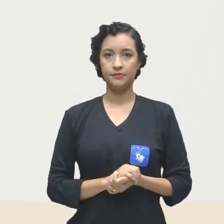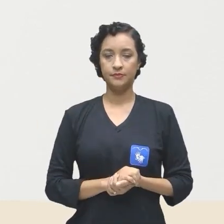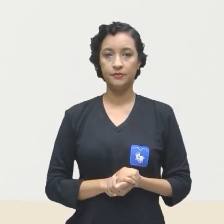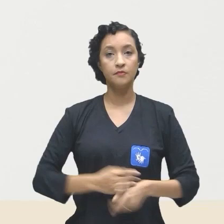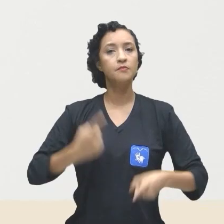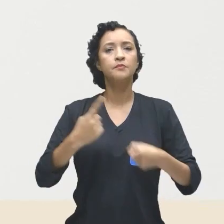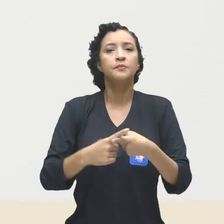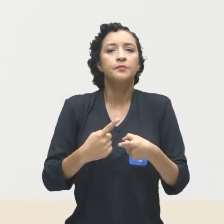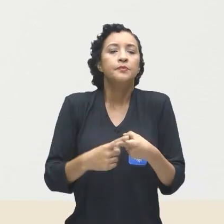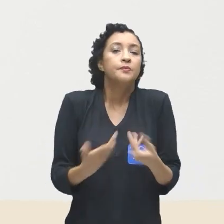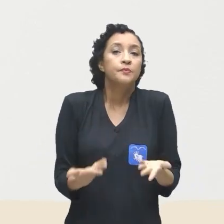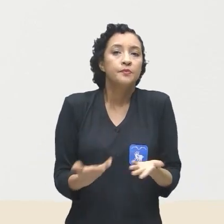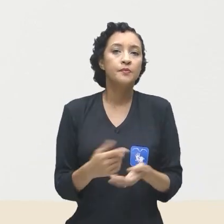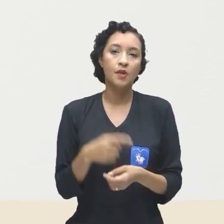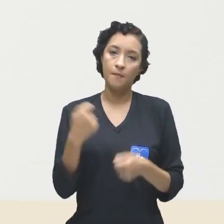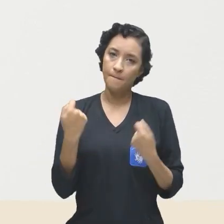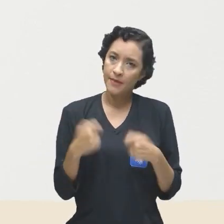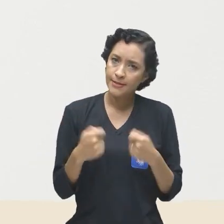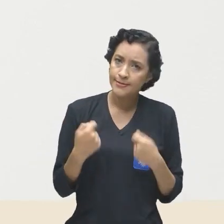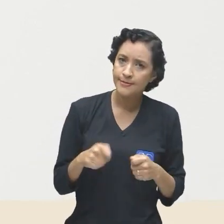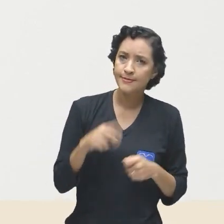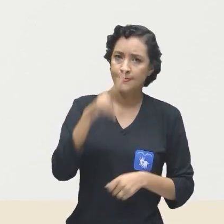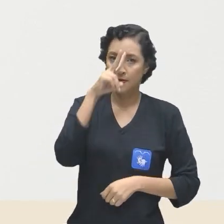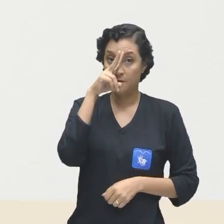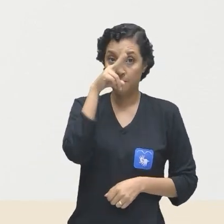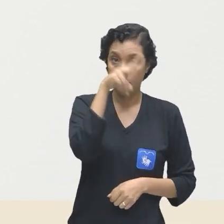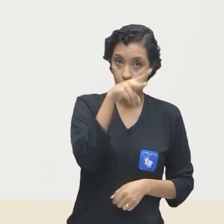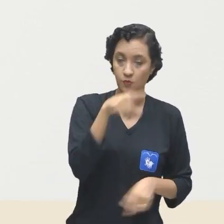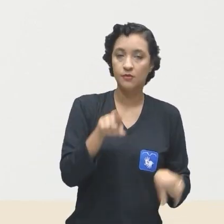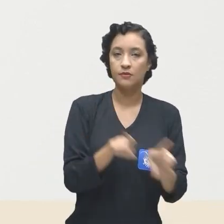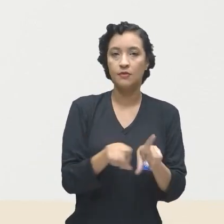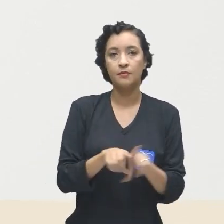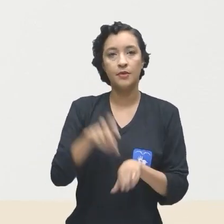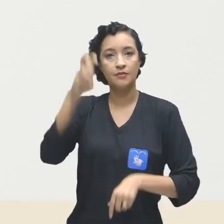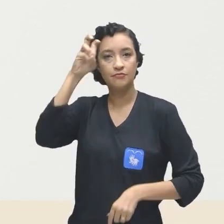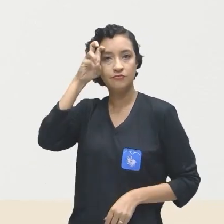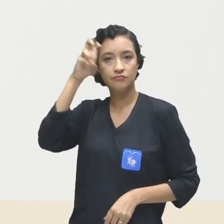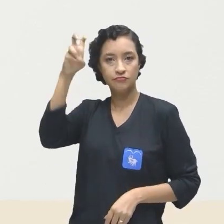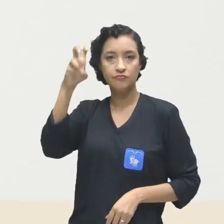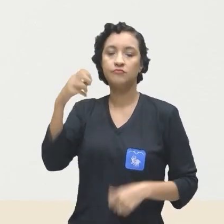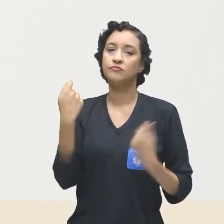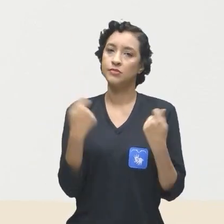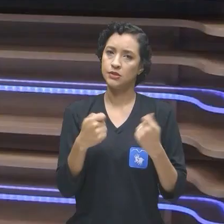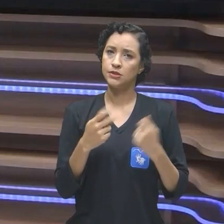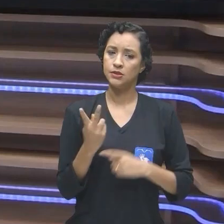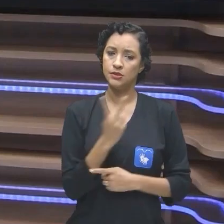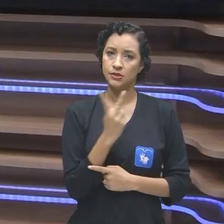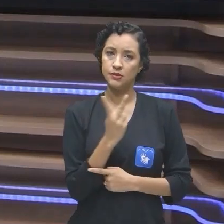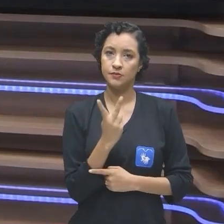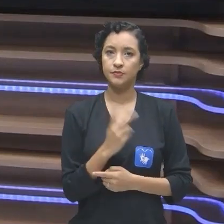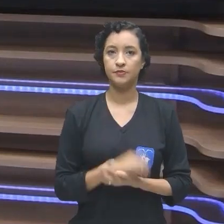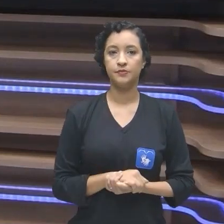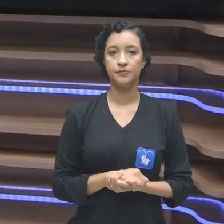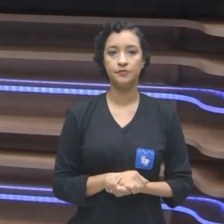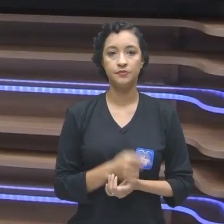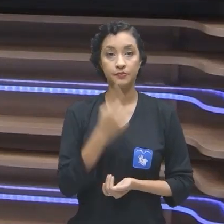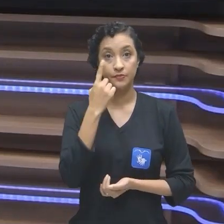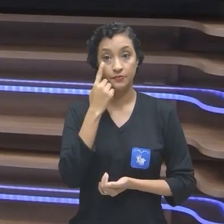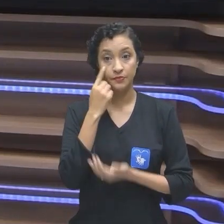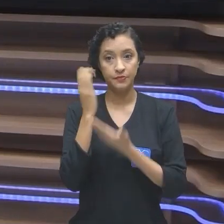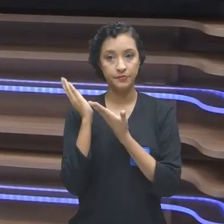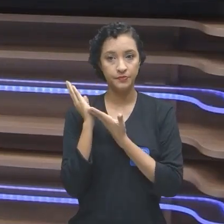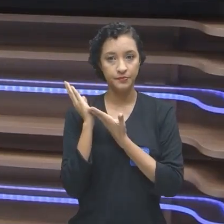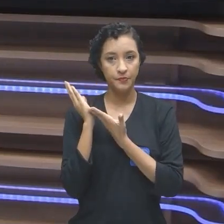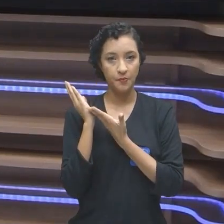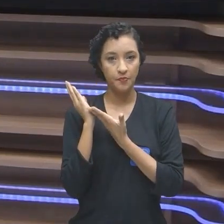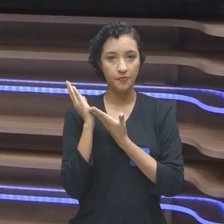trabalho físico e um trabalho intelectual. Observa aqui comigo, olha aqui agora. Olha só, para que